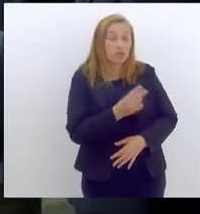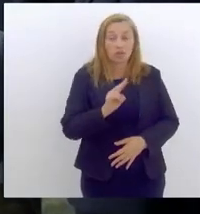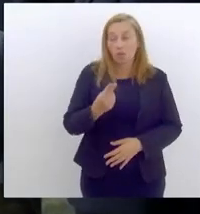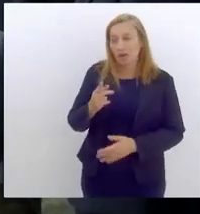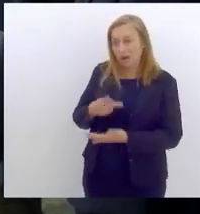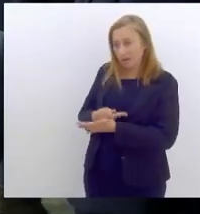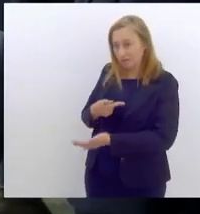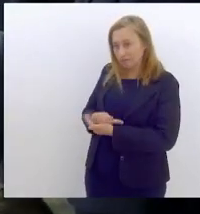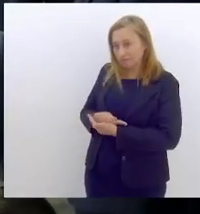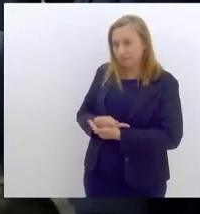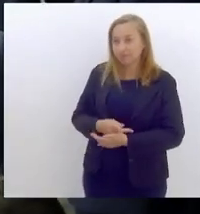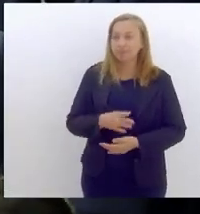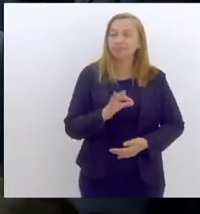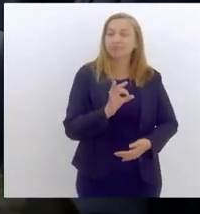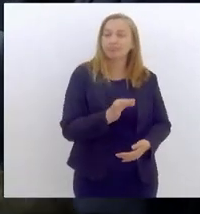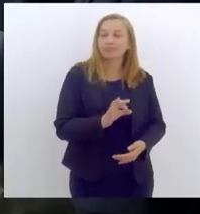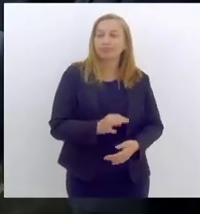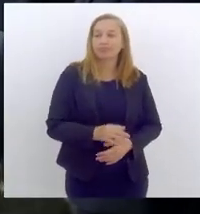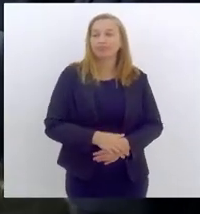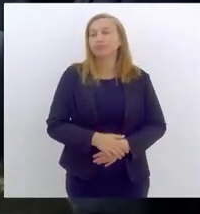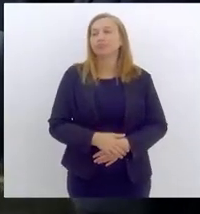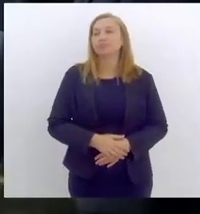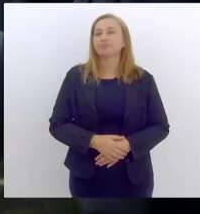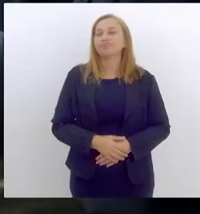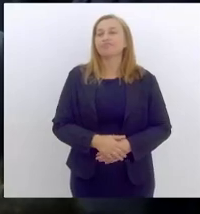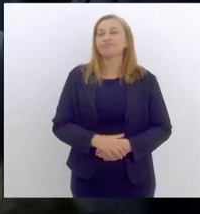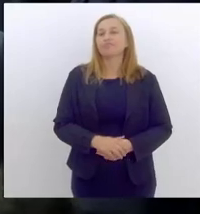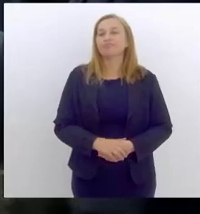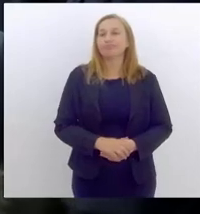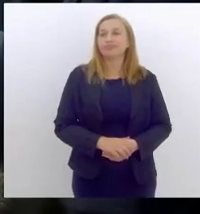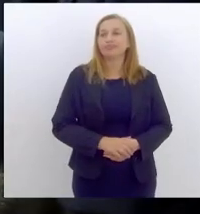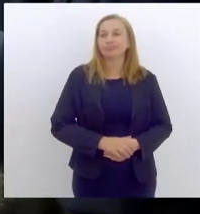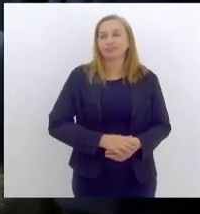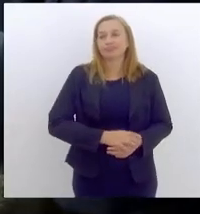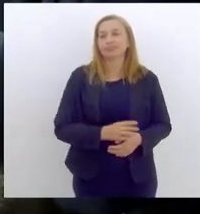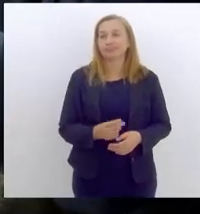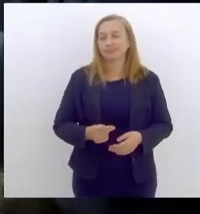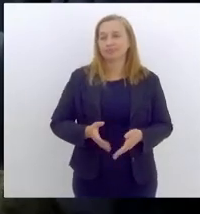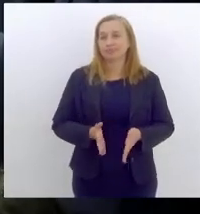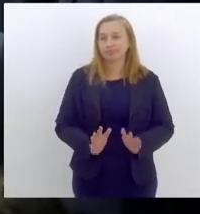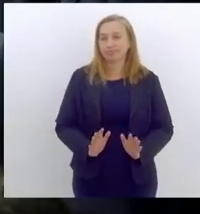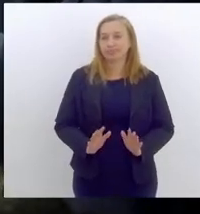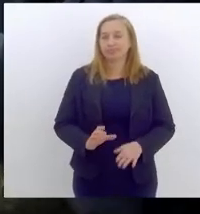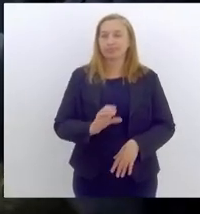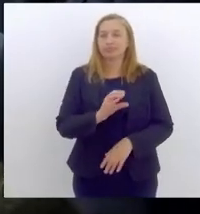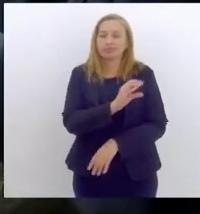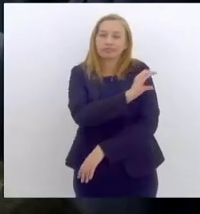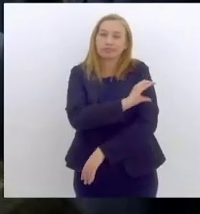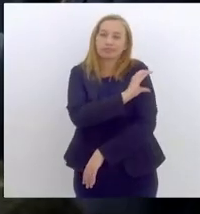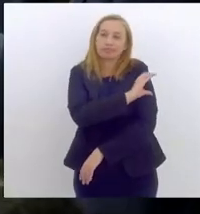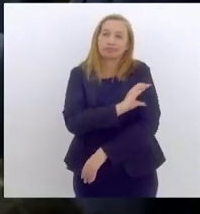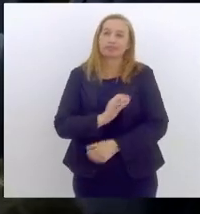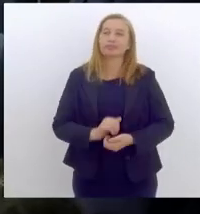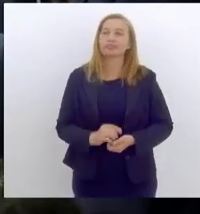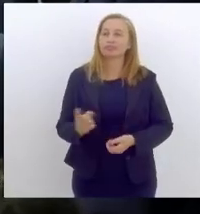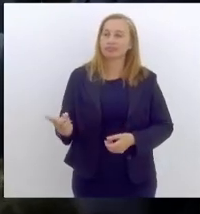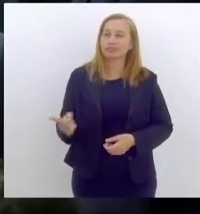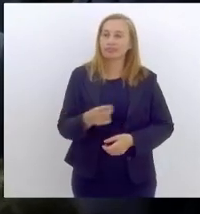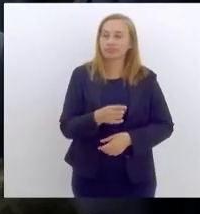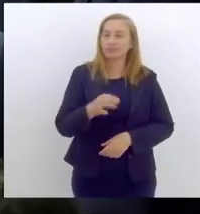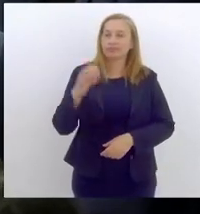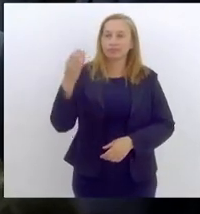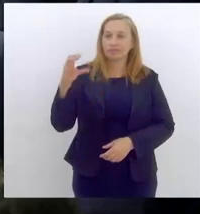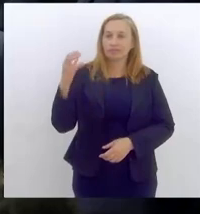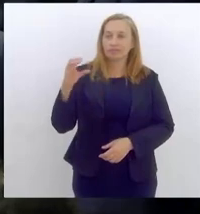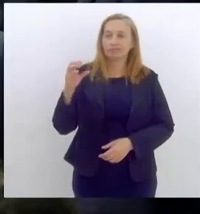errado. E de forma coerente, mesmo tendo nascido na cidade de Campos de Goytacazes, vindo para Niterói muito